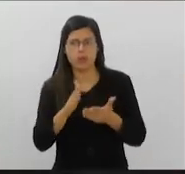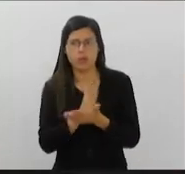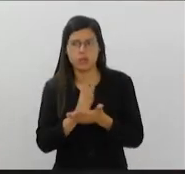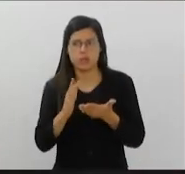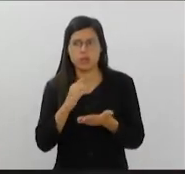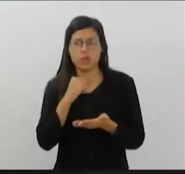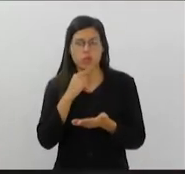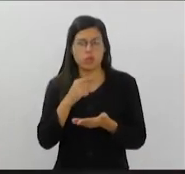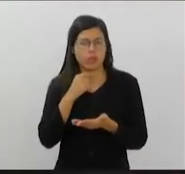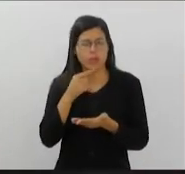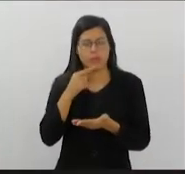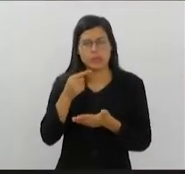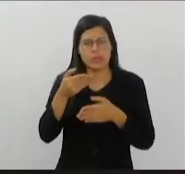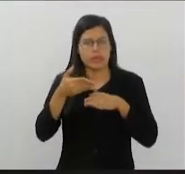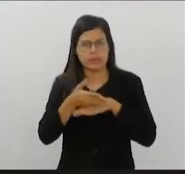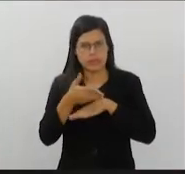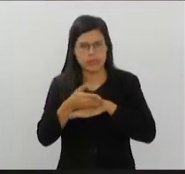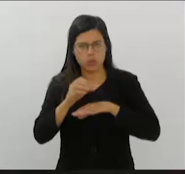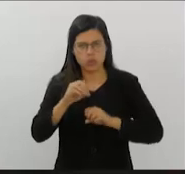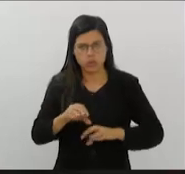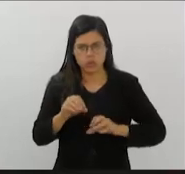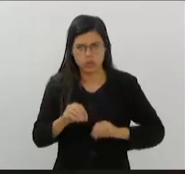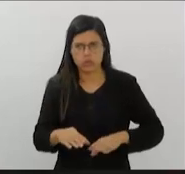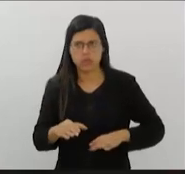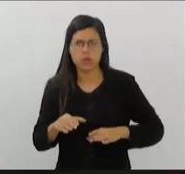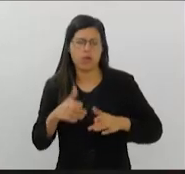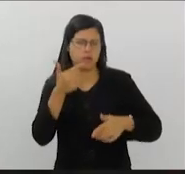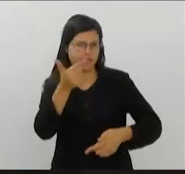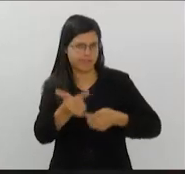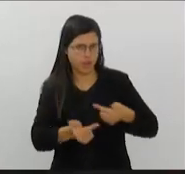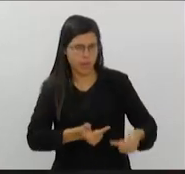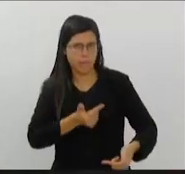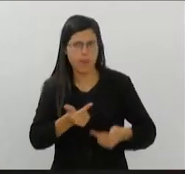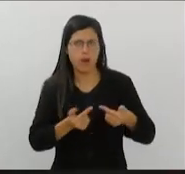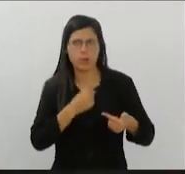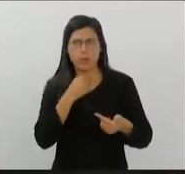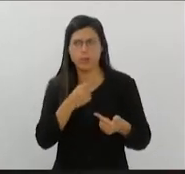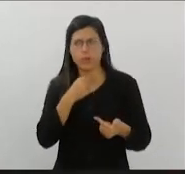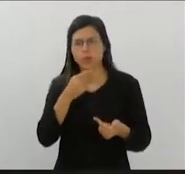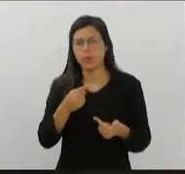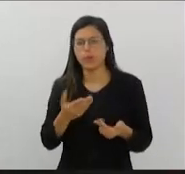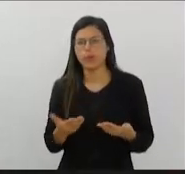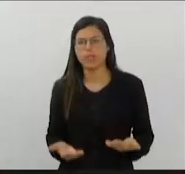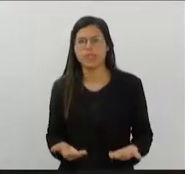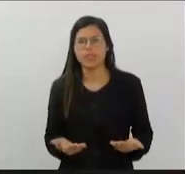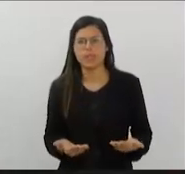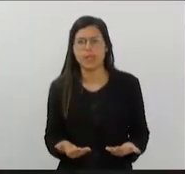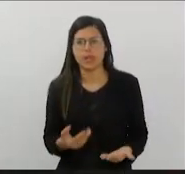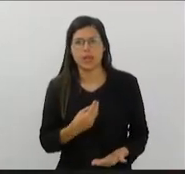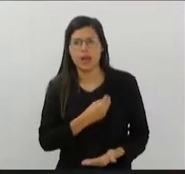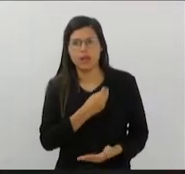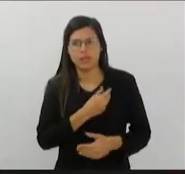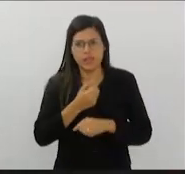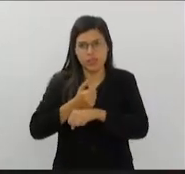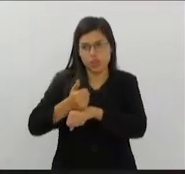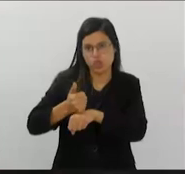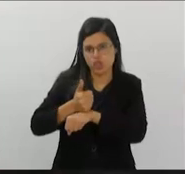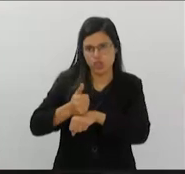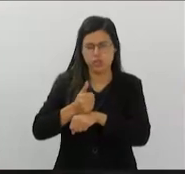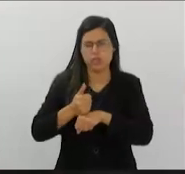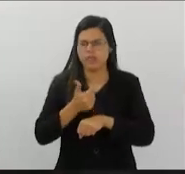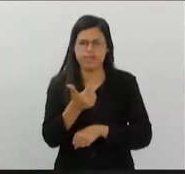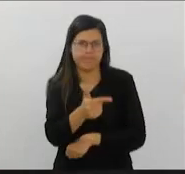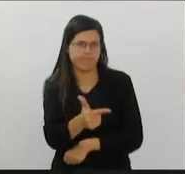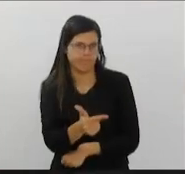gente não consegue estar acessando a educação, não consegue estar acessando o trabalho, não consegue estar acessando a vida digna, não tem uma